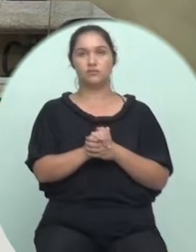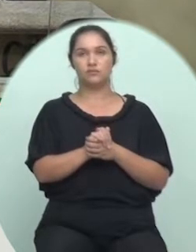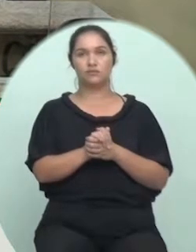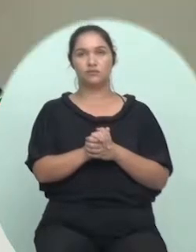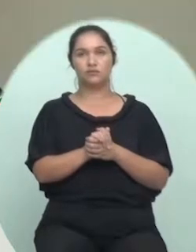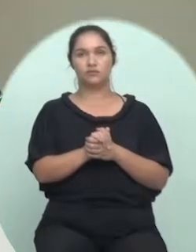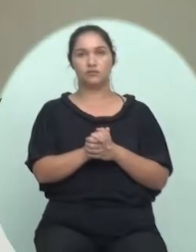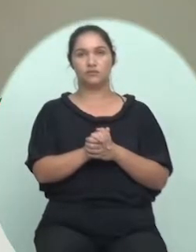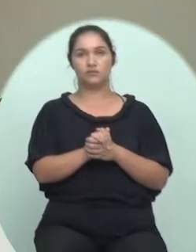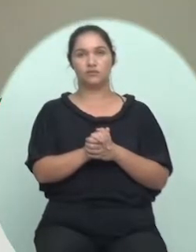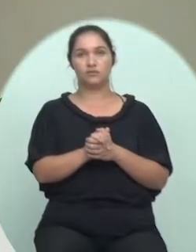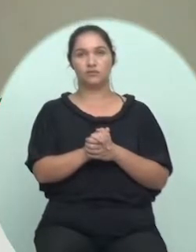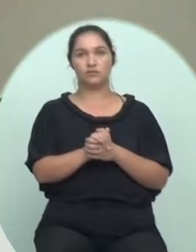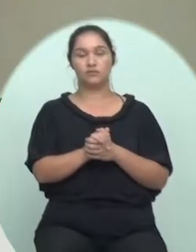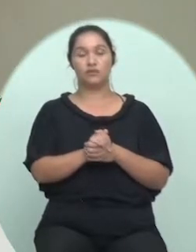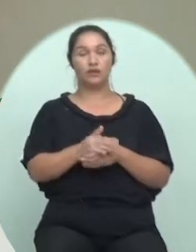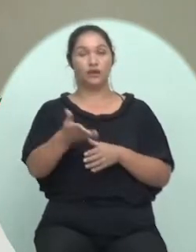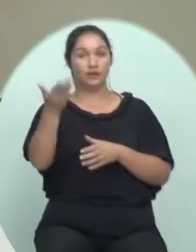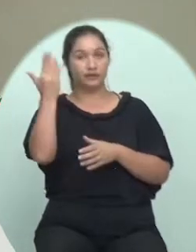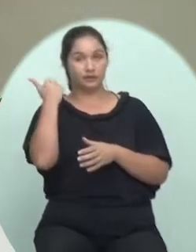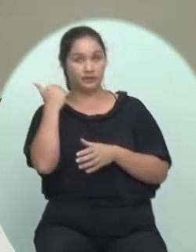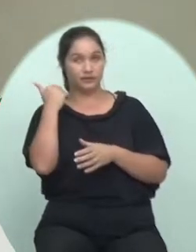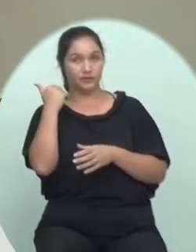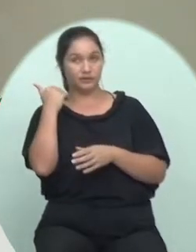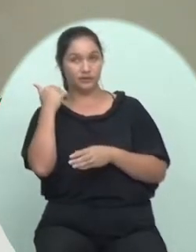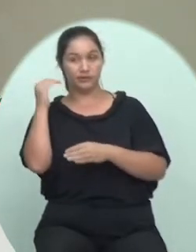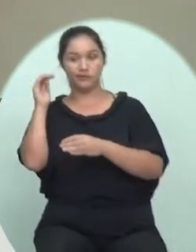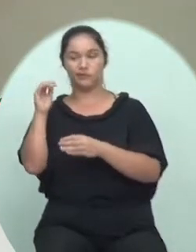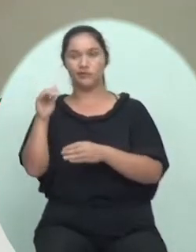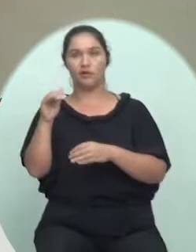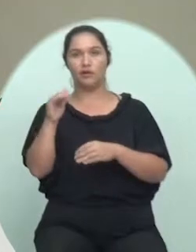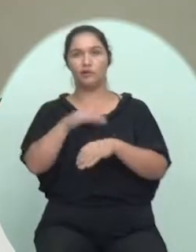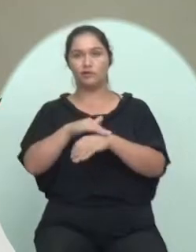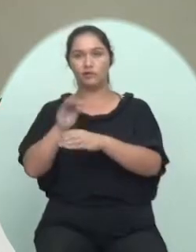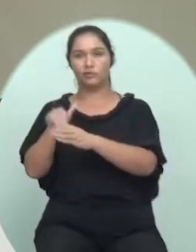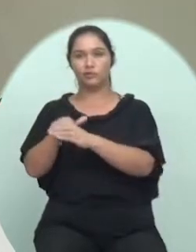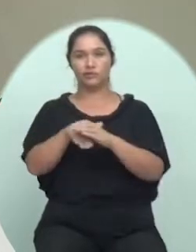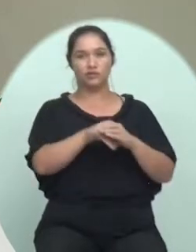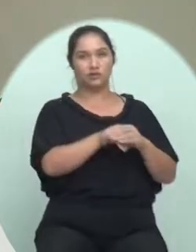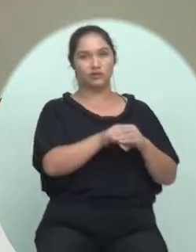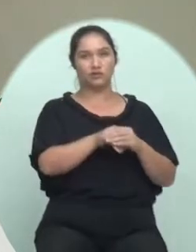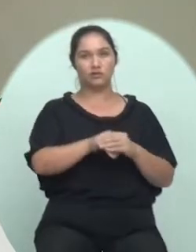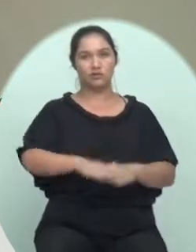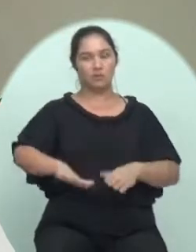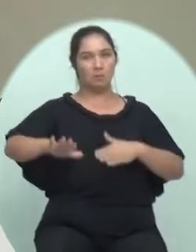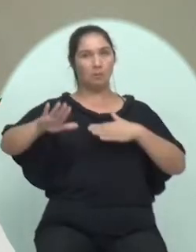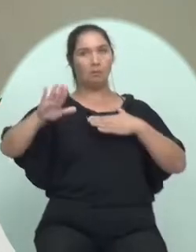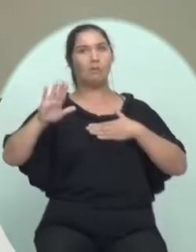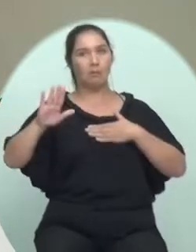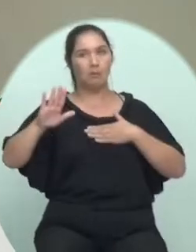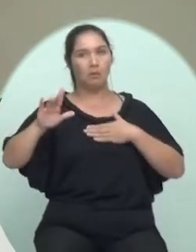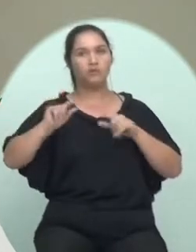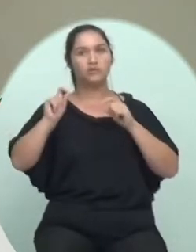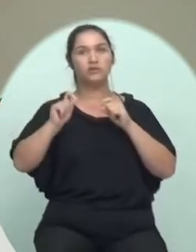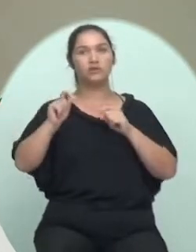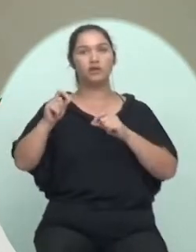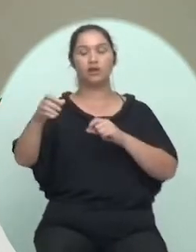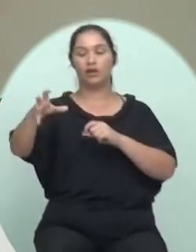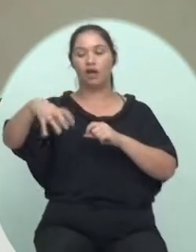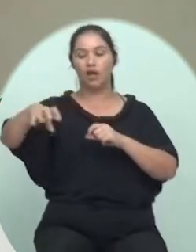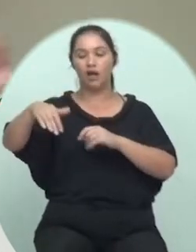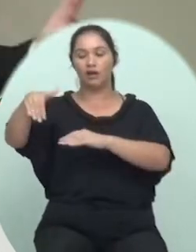lá em época de campanha, foi prometido em pavimentar aquela área lá. Eu me lembrei agora, poxa, vou pedir para novamente fazer